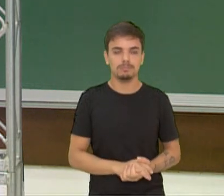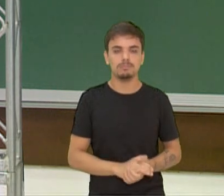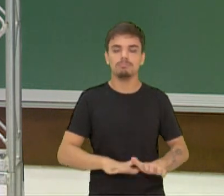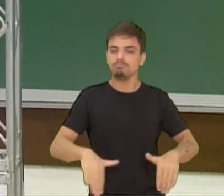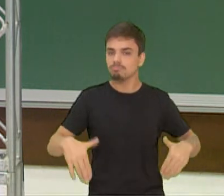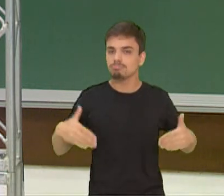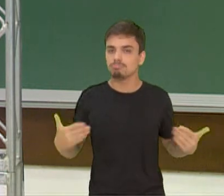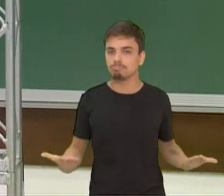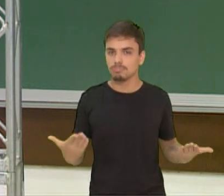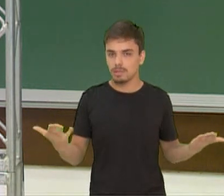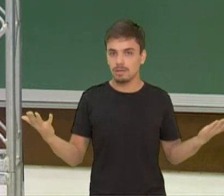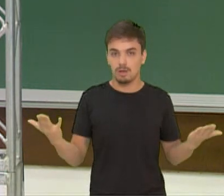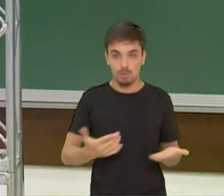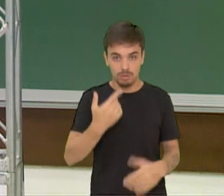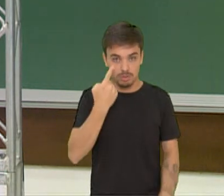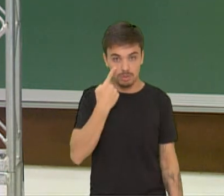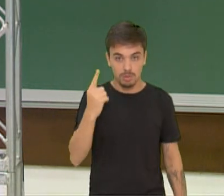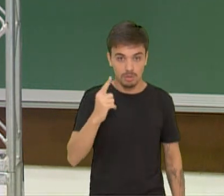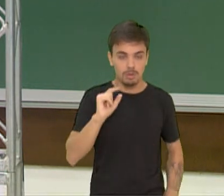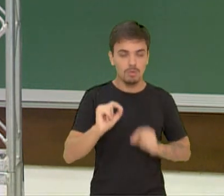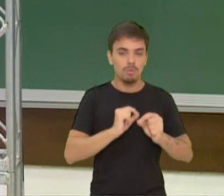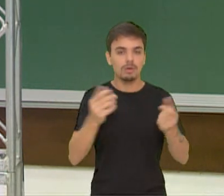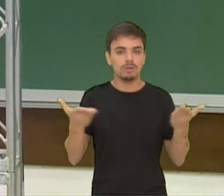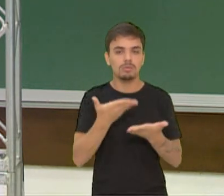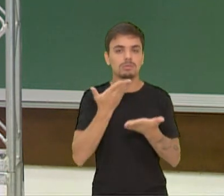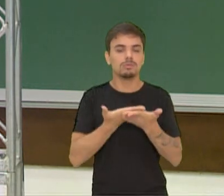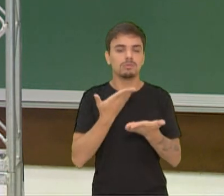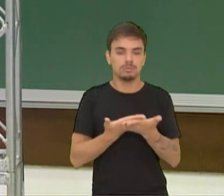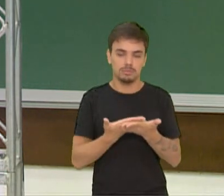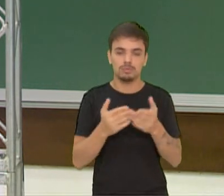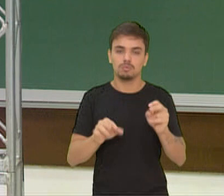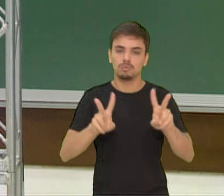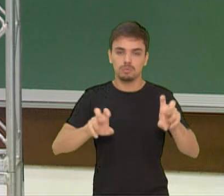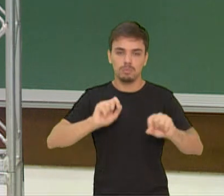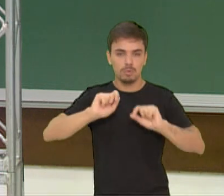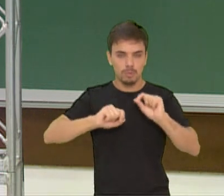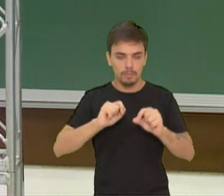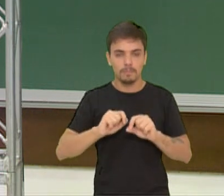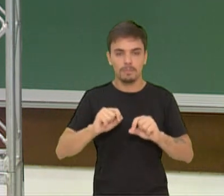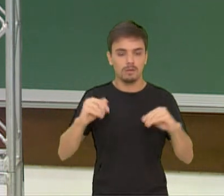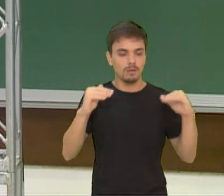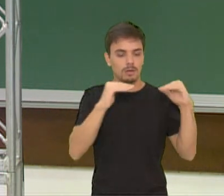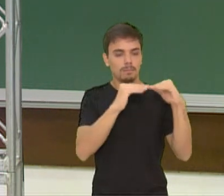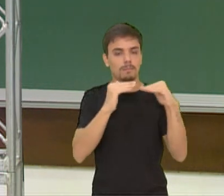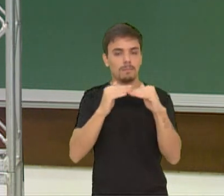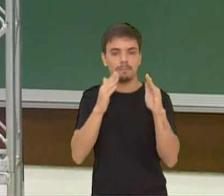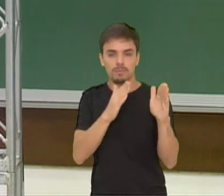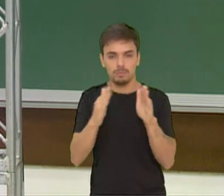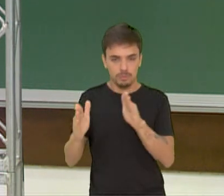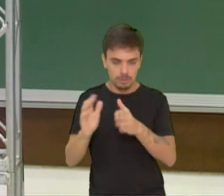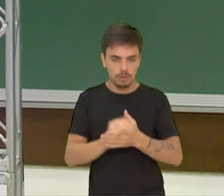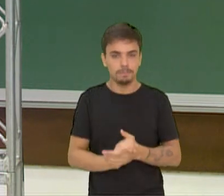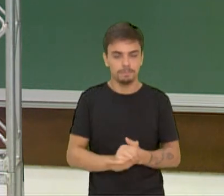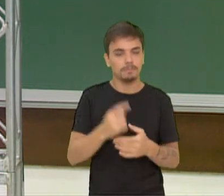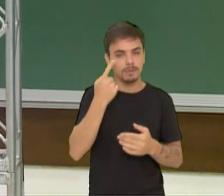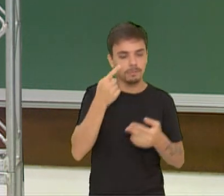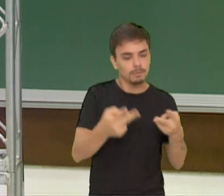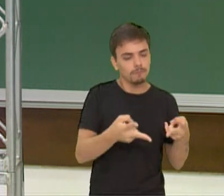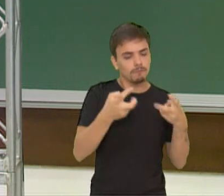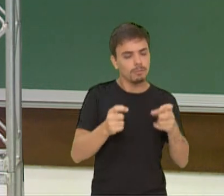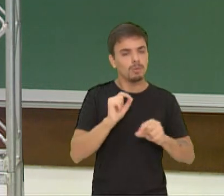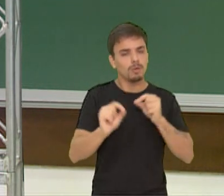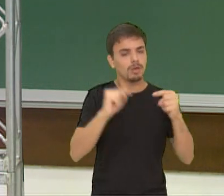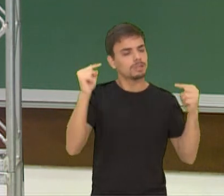Bom, pessoal, então, o que nós estudamos hoje? Estudamos a coesão sequencial. Verificamos ali